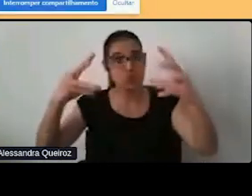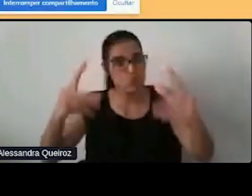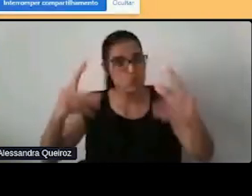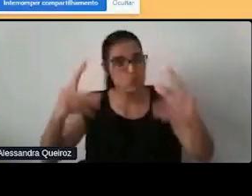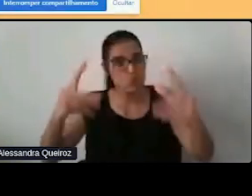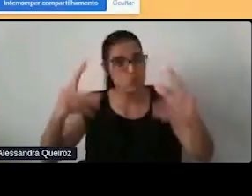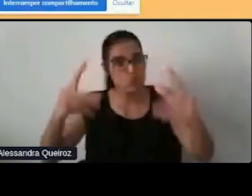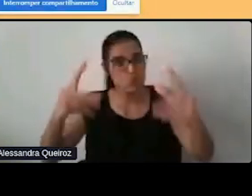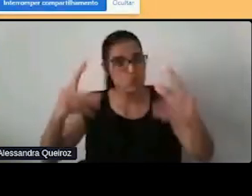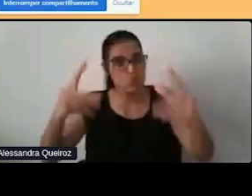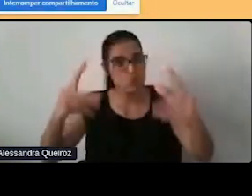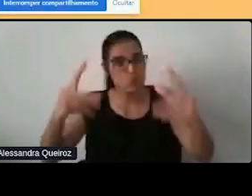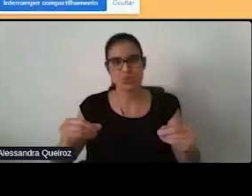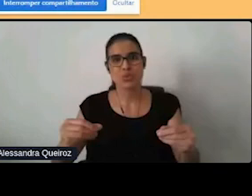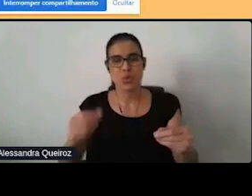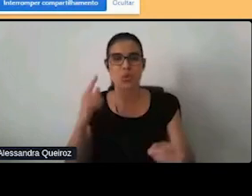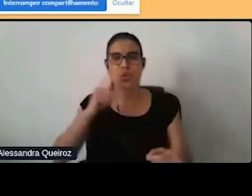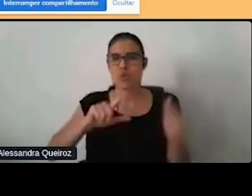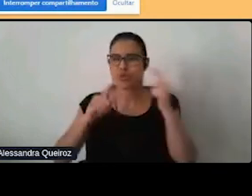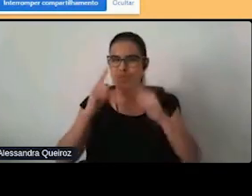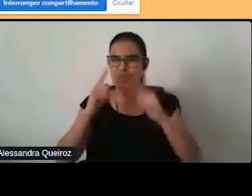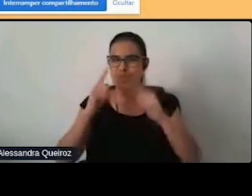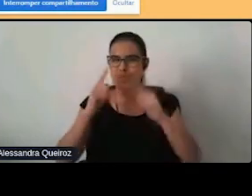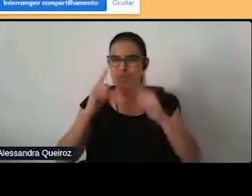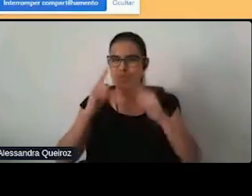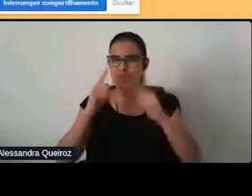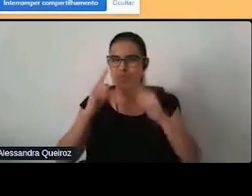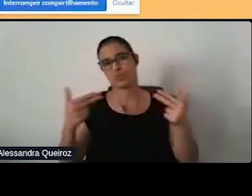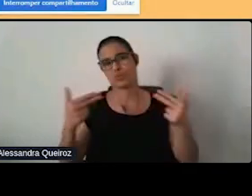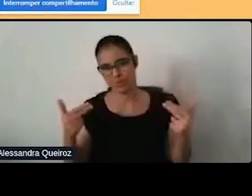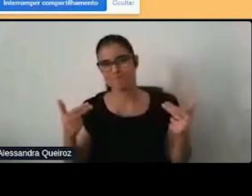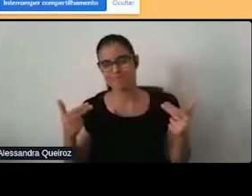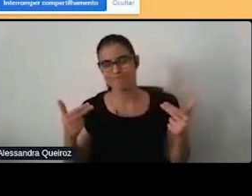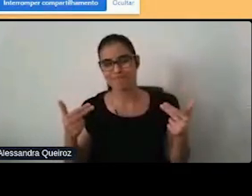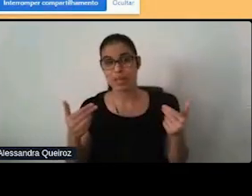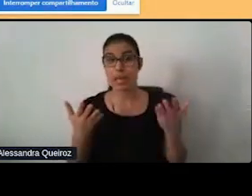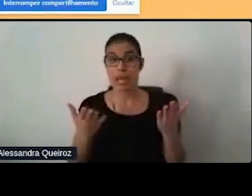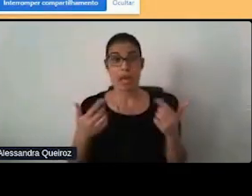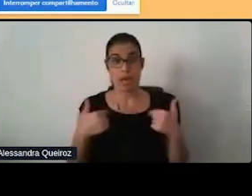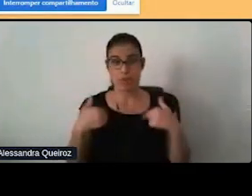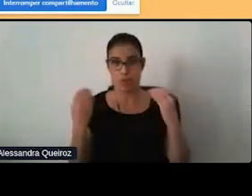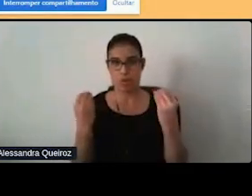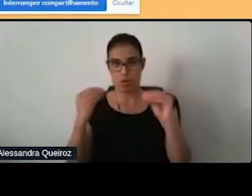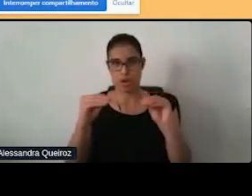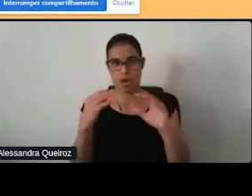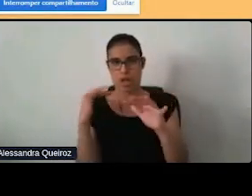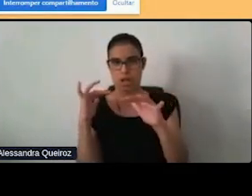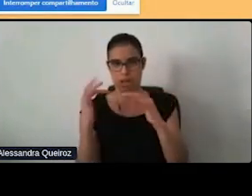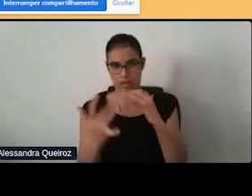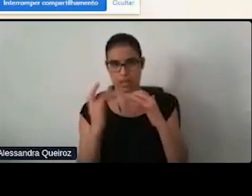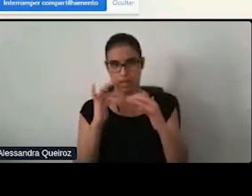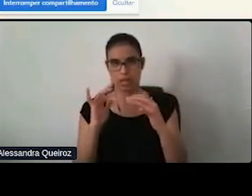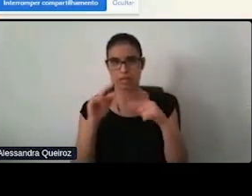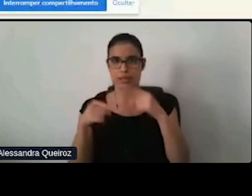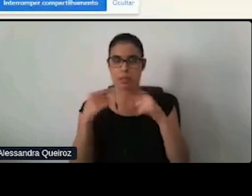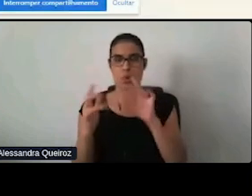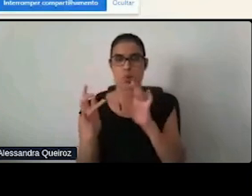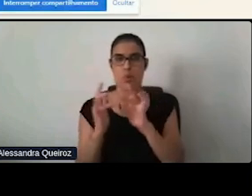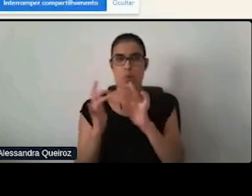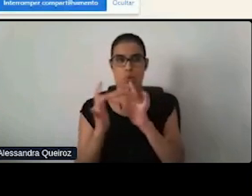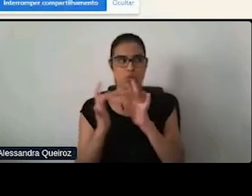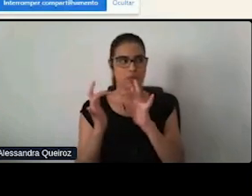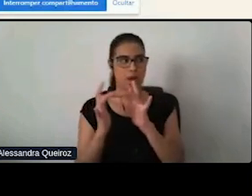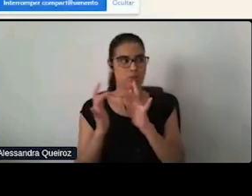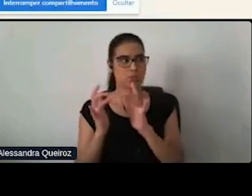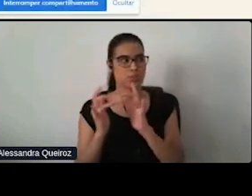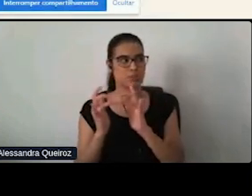tem benefício para todos, então é isso. Vou deixar minhas redes também aqui depois no chat,